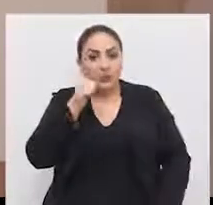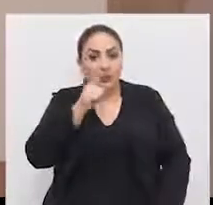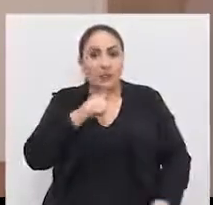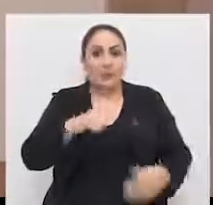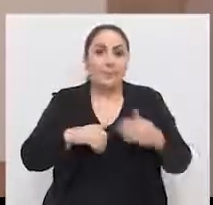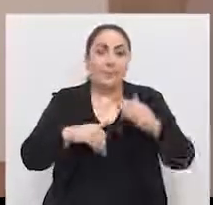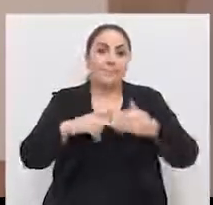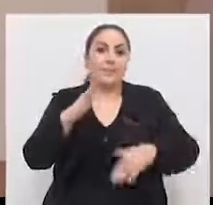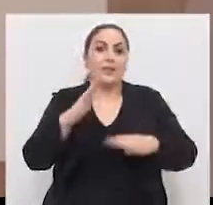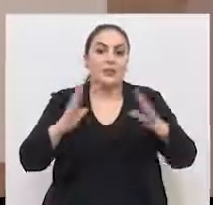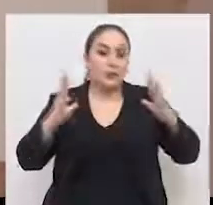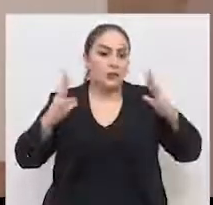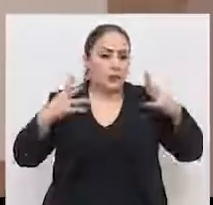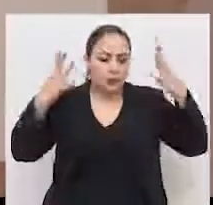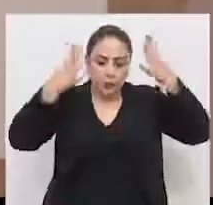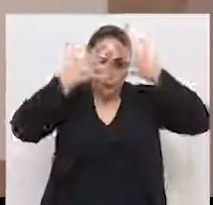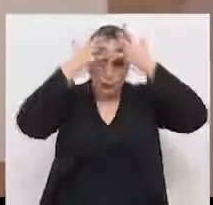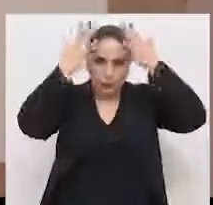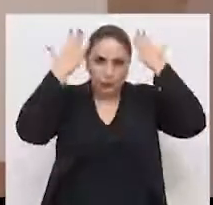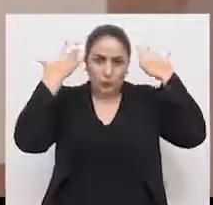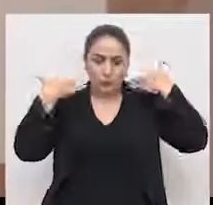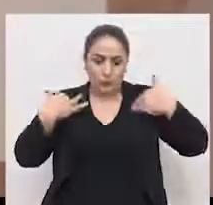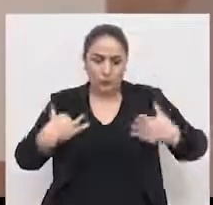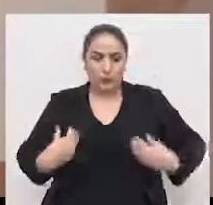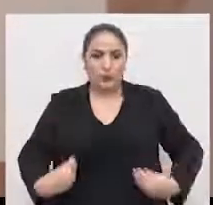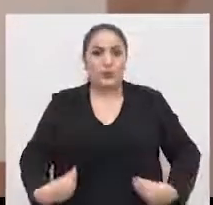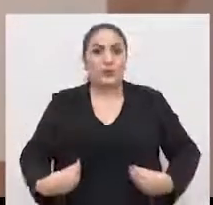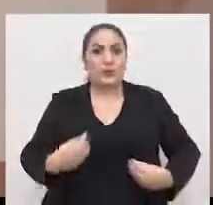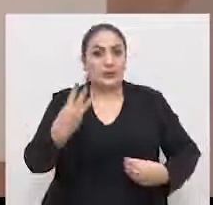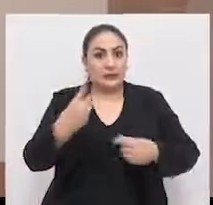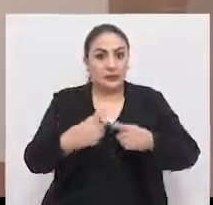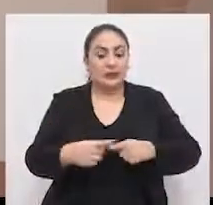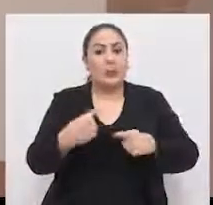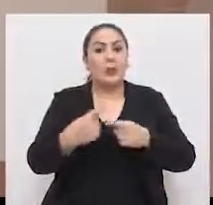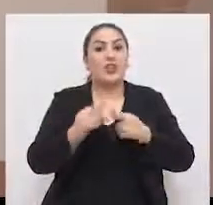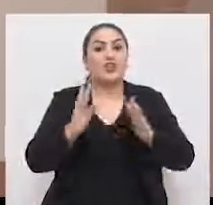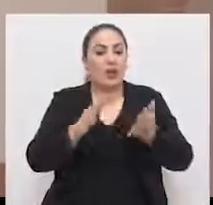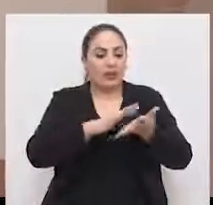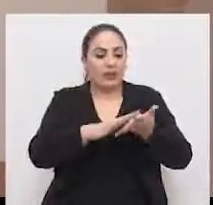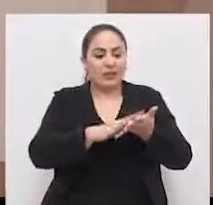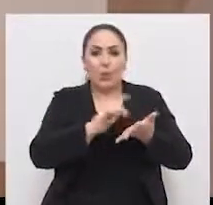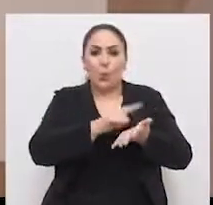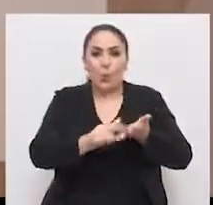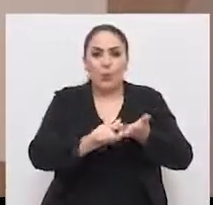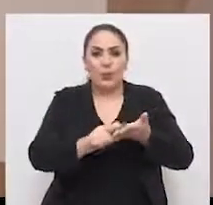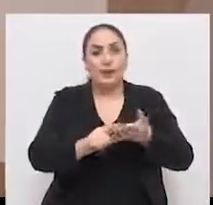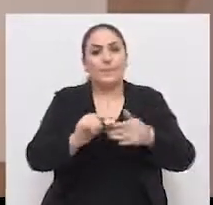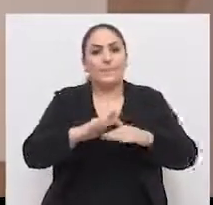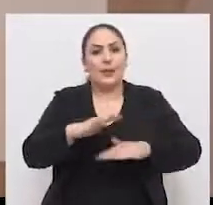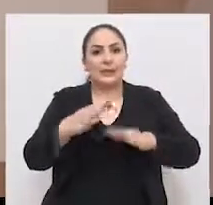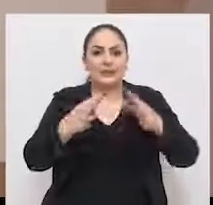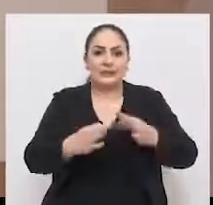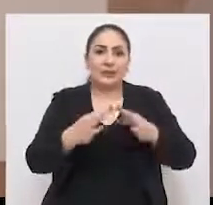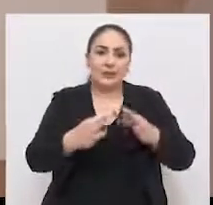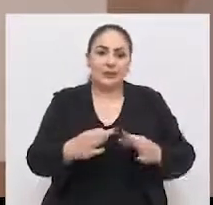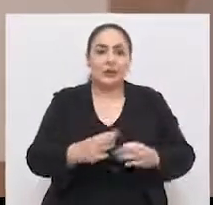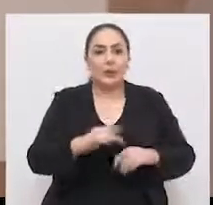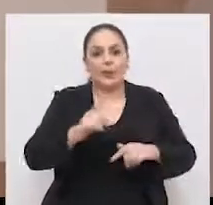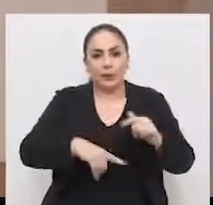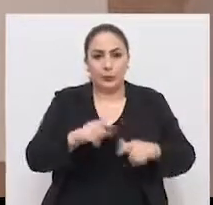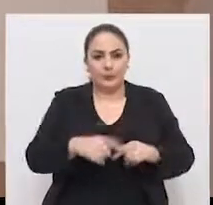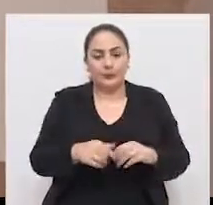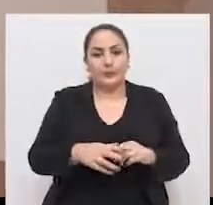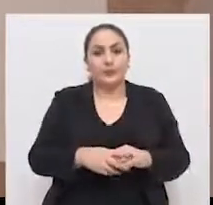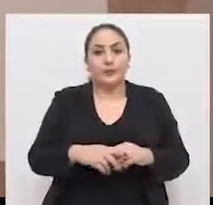pode passar mais a mão em todo o comprimento e pontas, porque aí você distribuiu de uma forma mais adequada